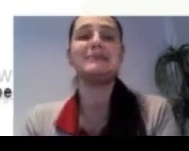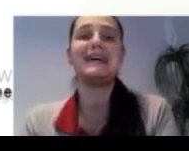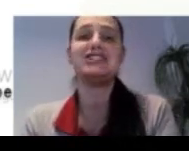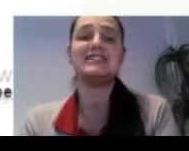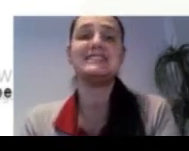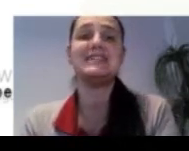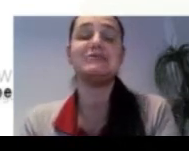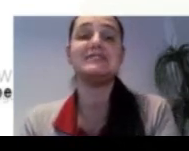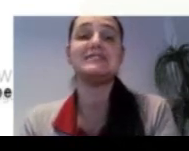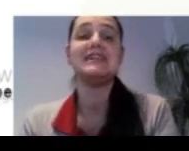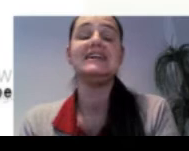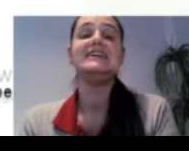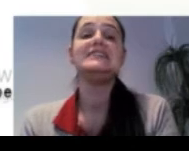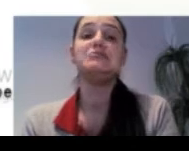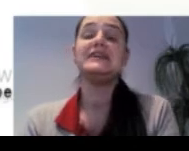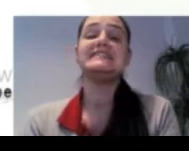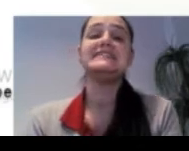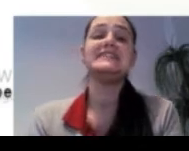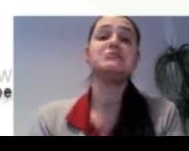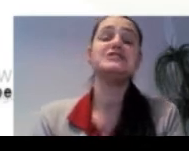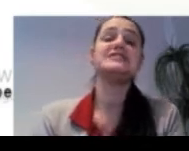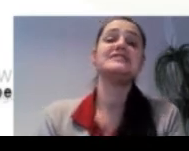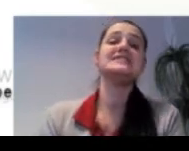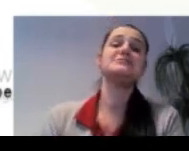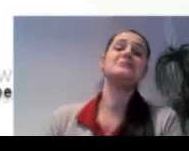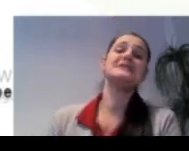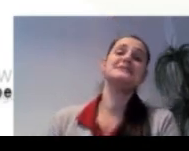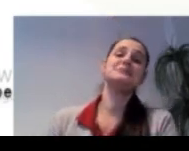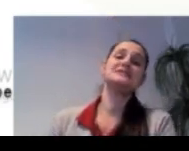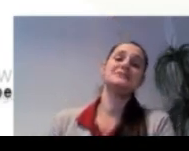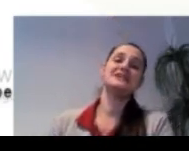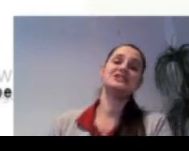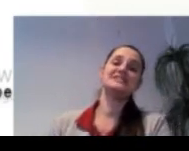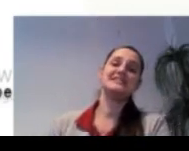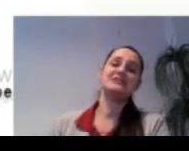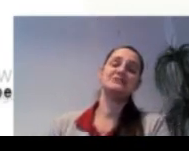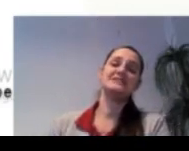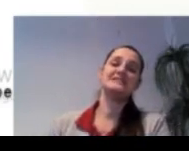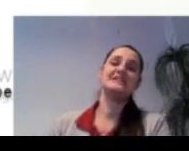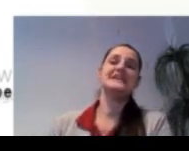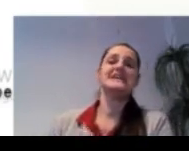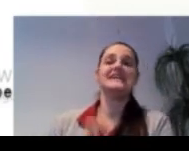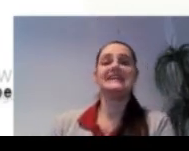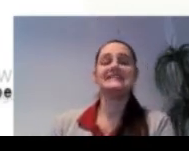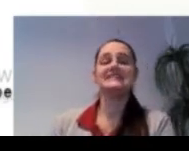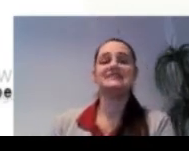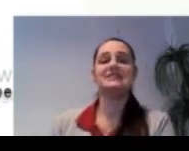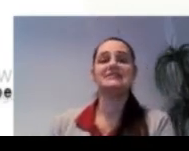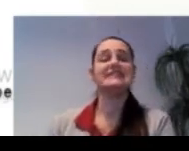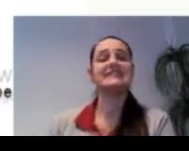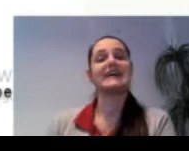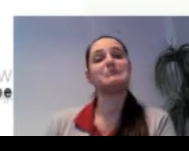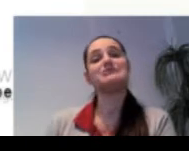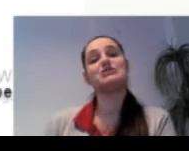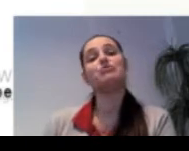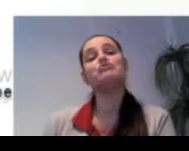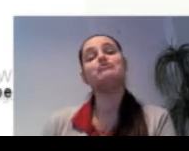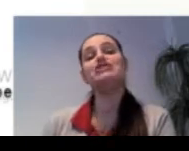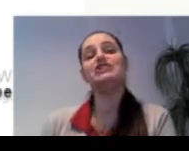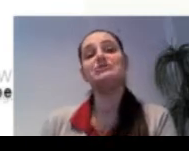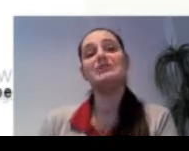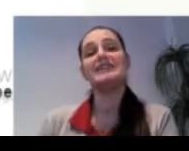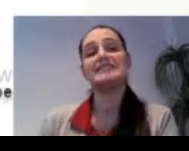membrana plasmática das células. Tão parecida que muitas vezes a membrana plasmática das células e esses vírus, eles acabam